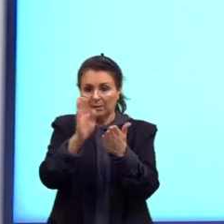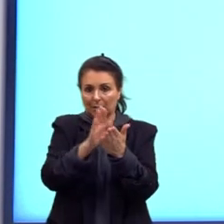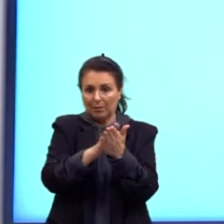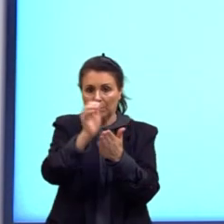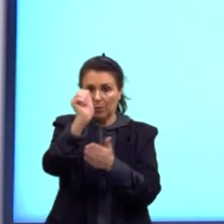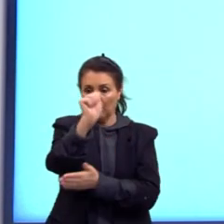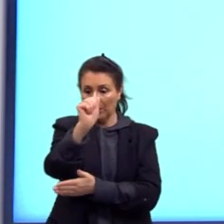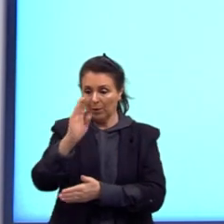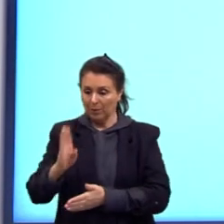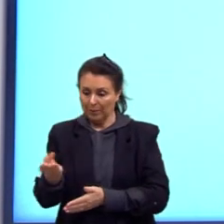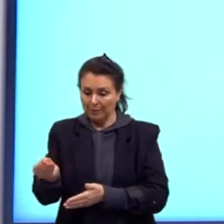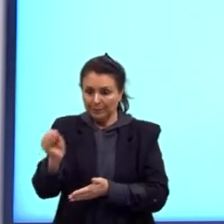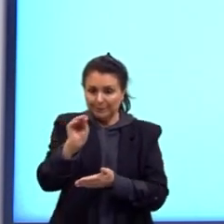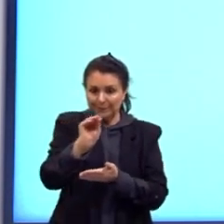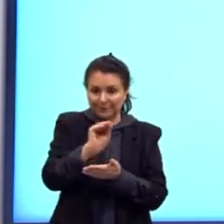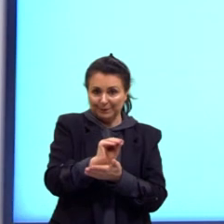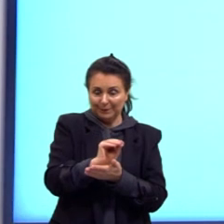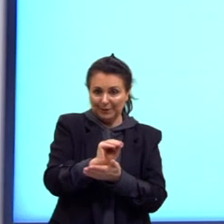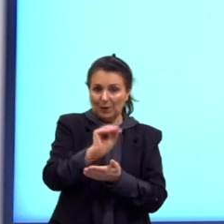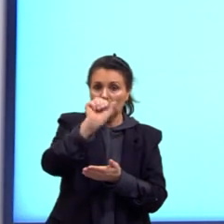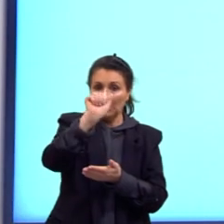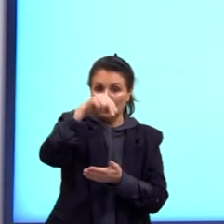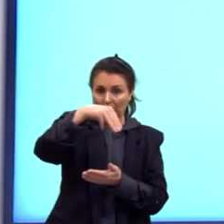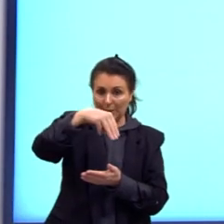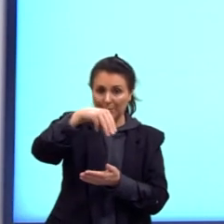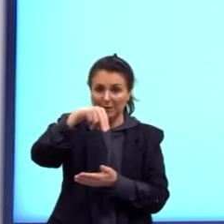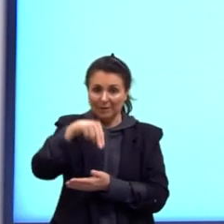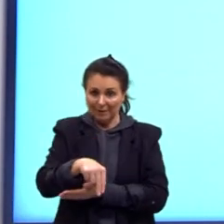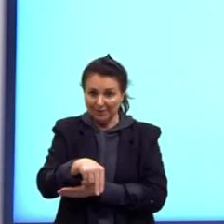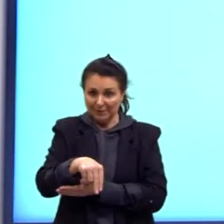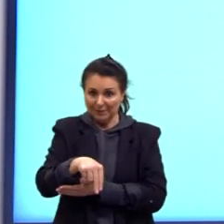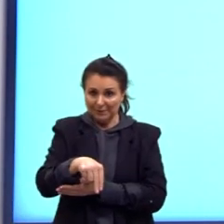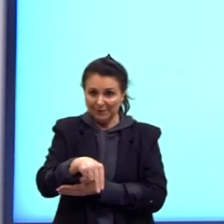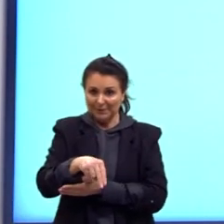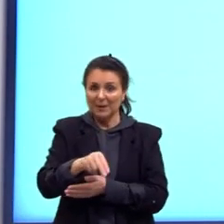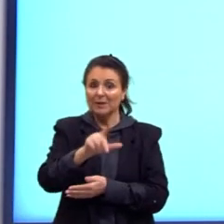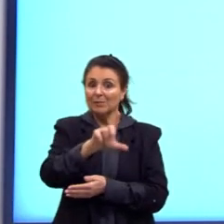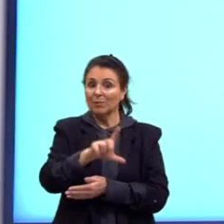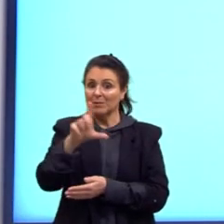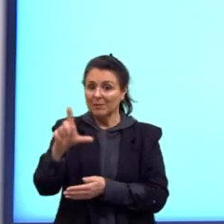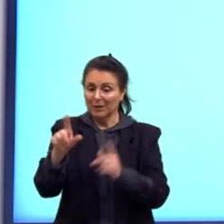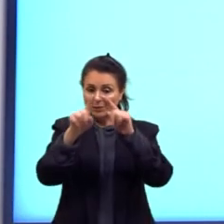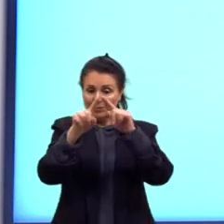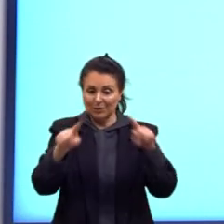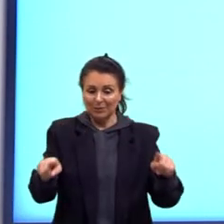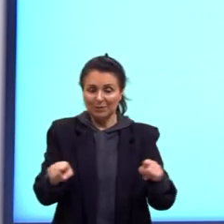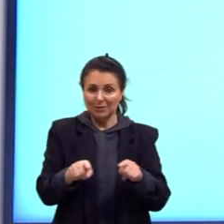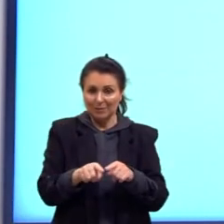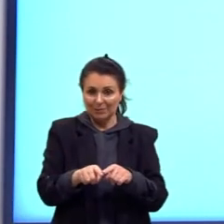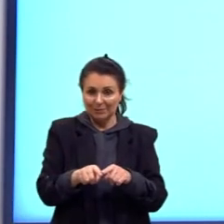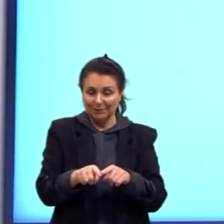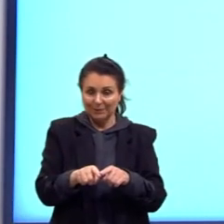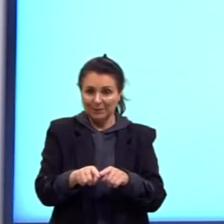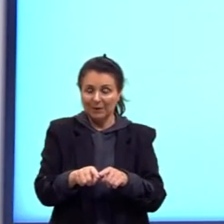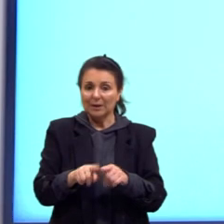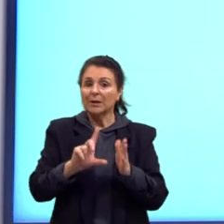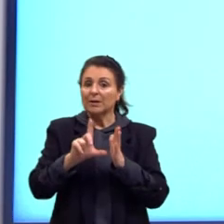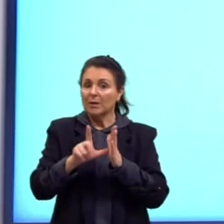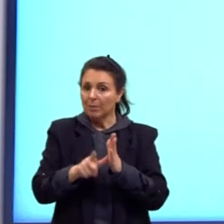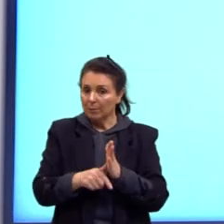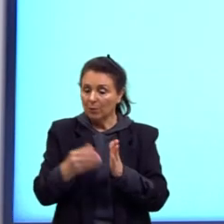aqui sobre os pontos m e n né ali sobre os lados do nosso triângulo então após